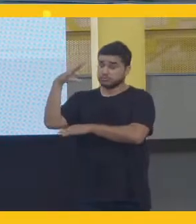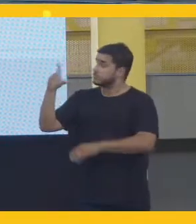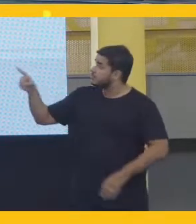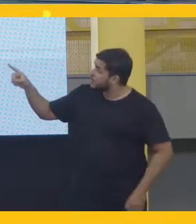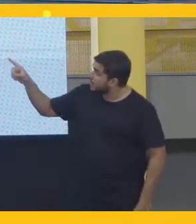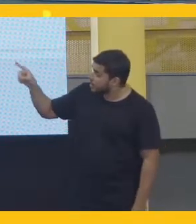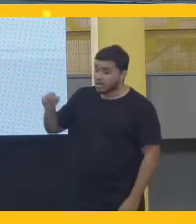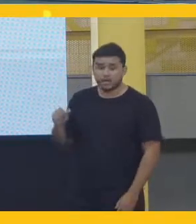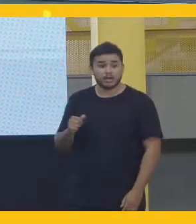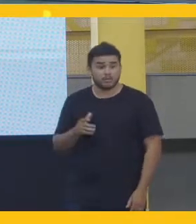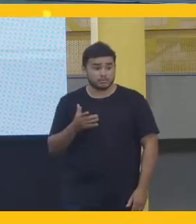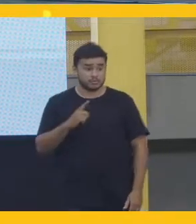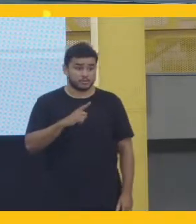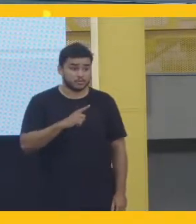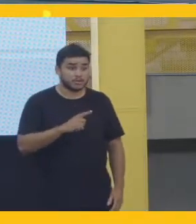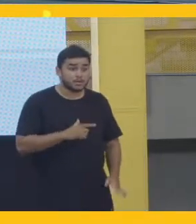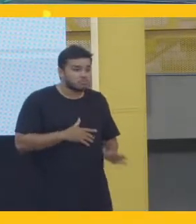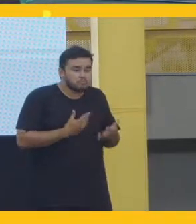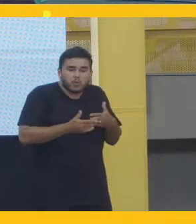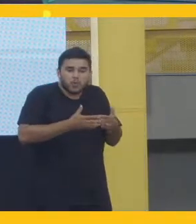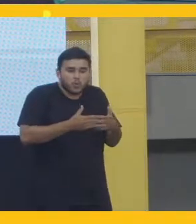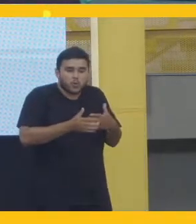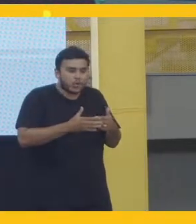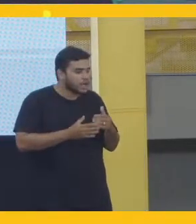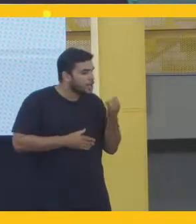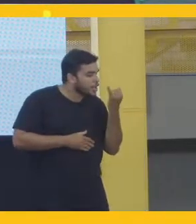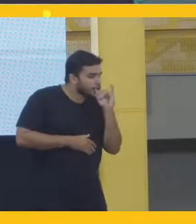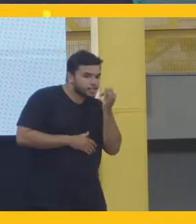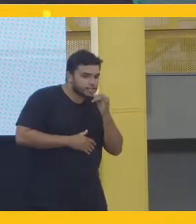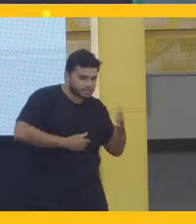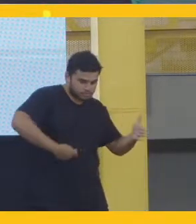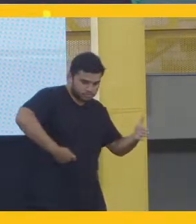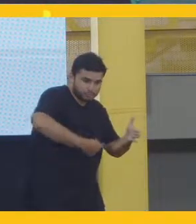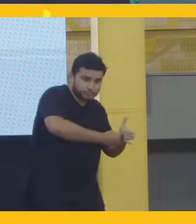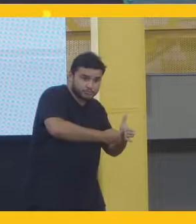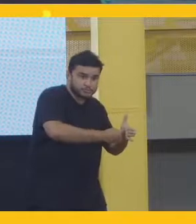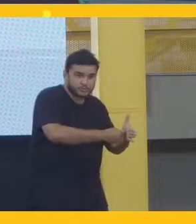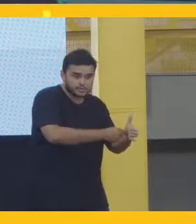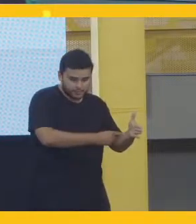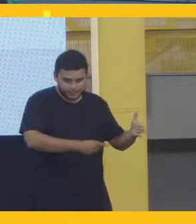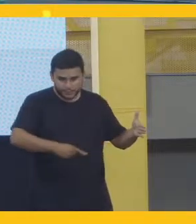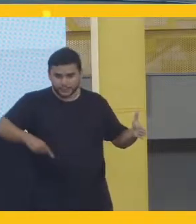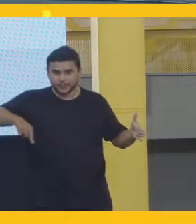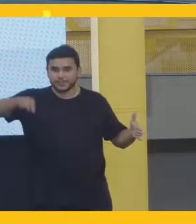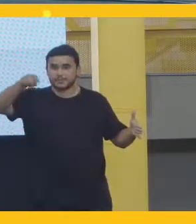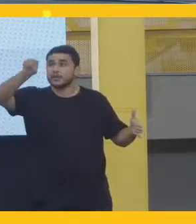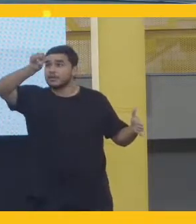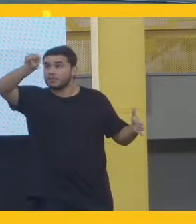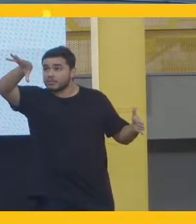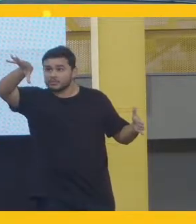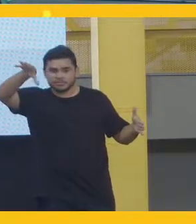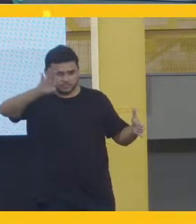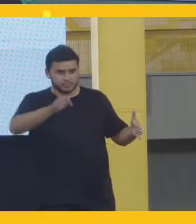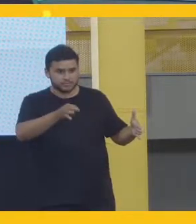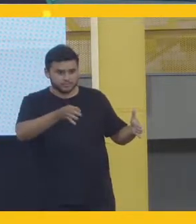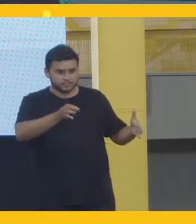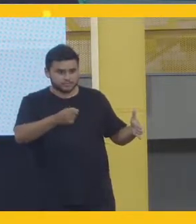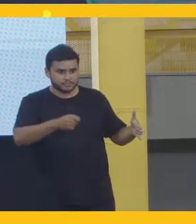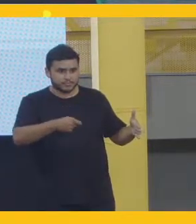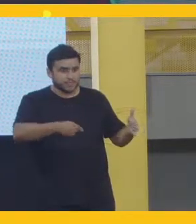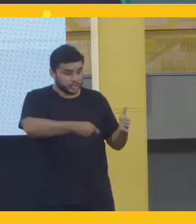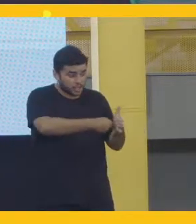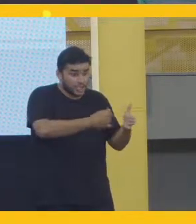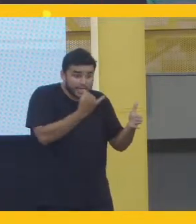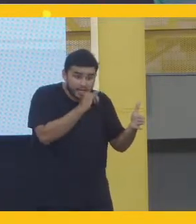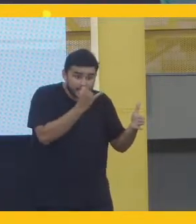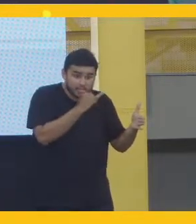É aquela que transforma outros tipos de energia em energia luminosa. A lâmpada transforma energia